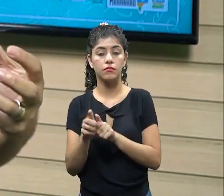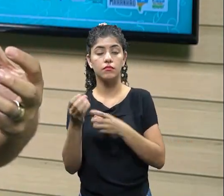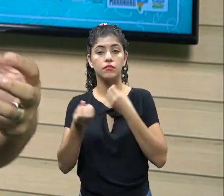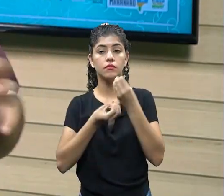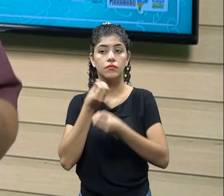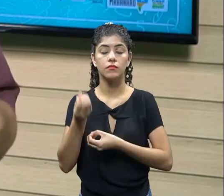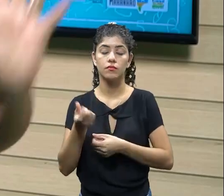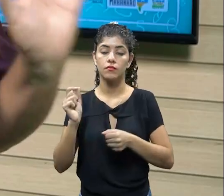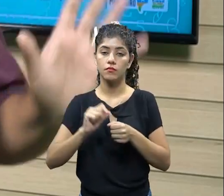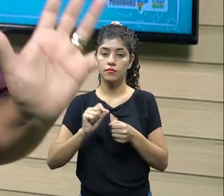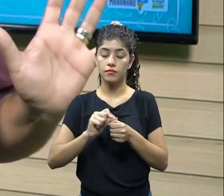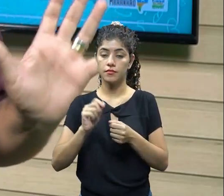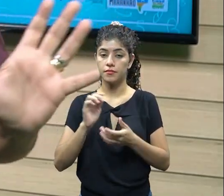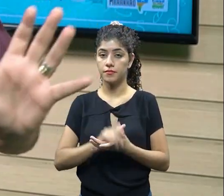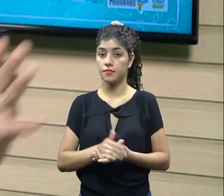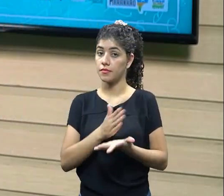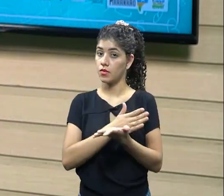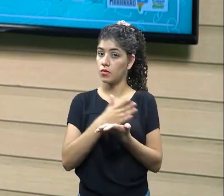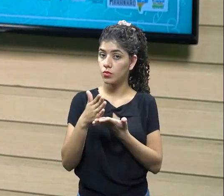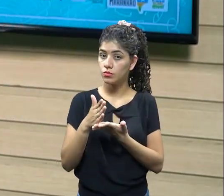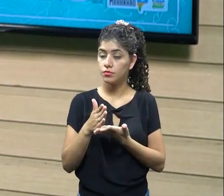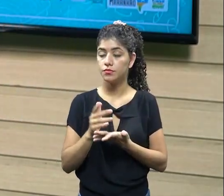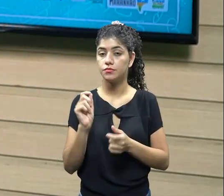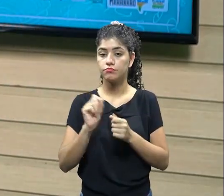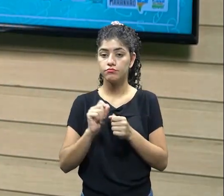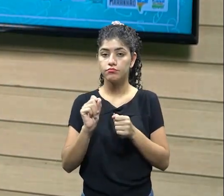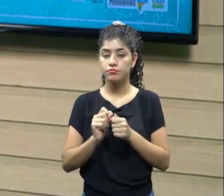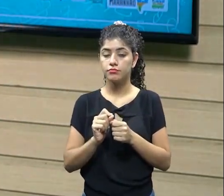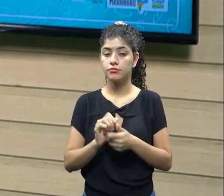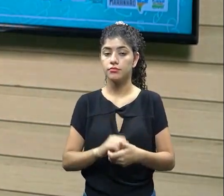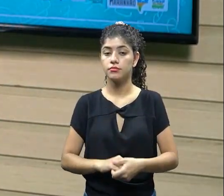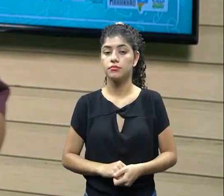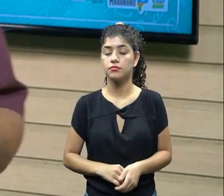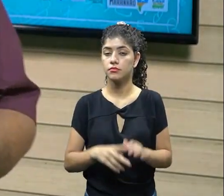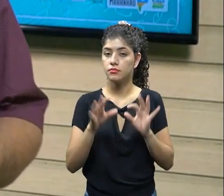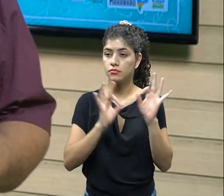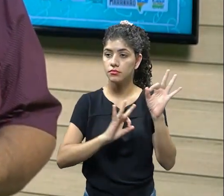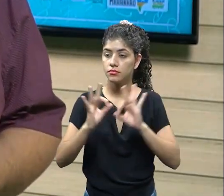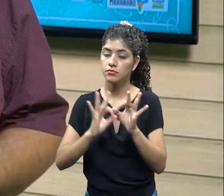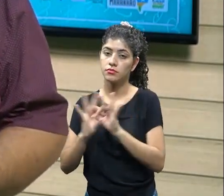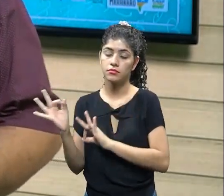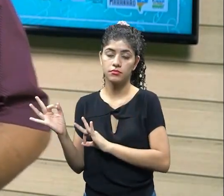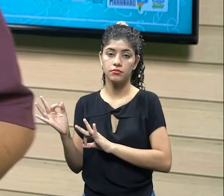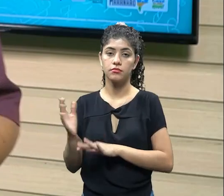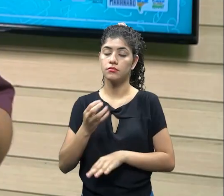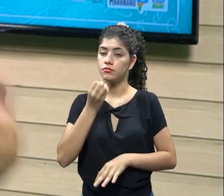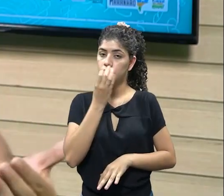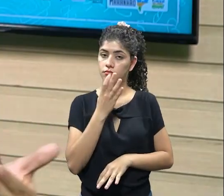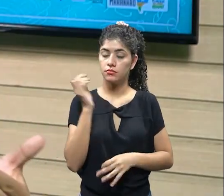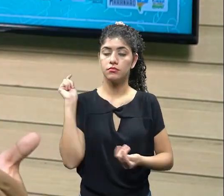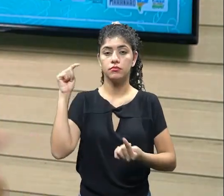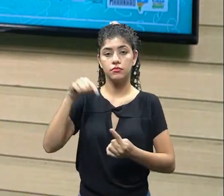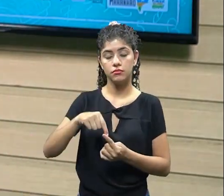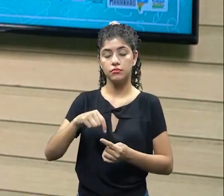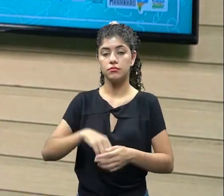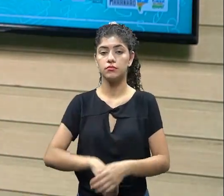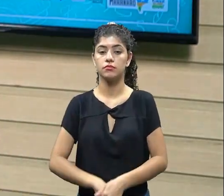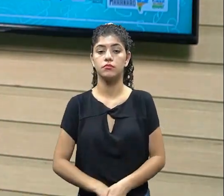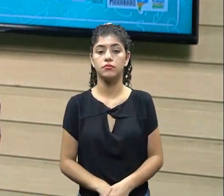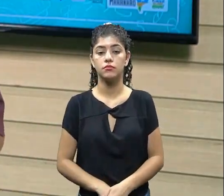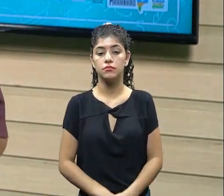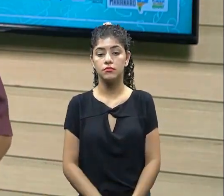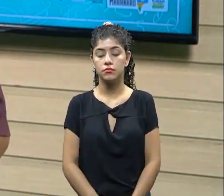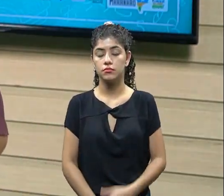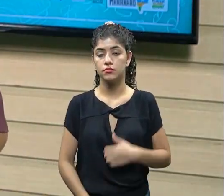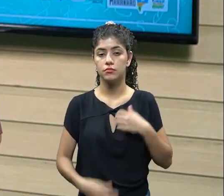fazer. Essa é a ideia inicial de como você fazer um planejamento bem objetivo, tá ok?